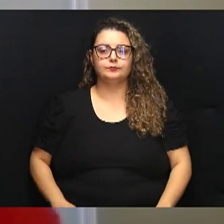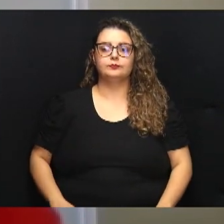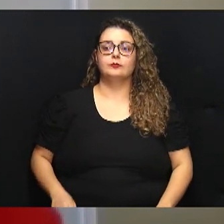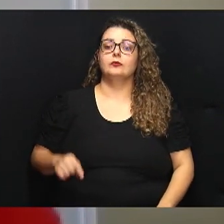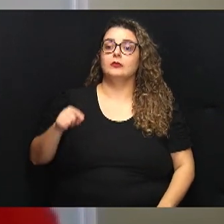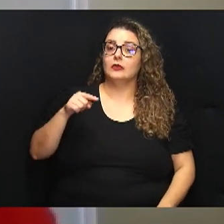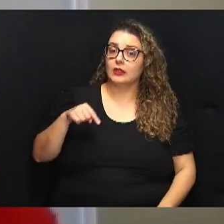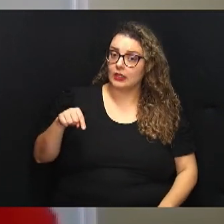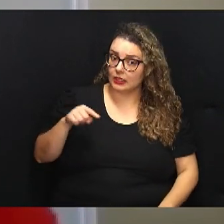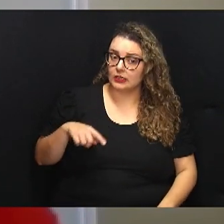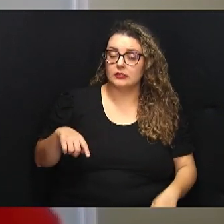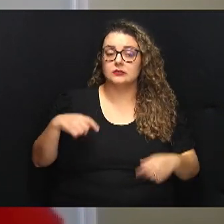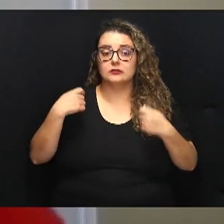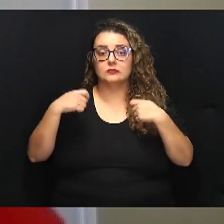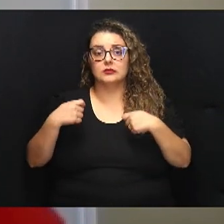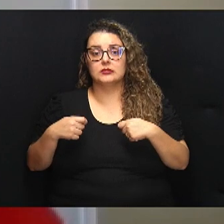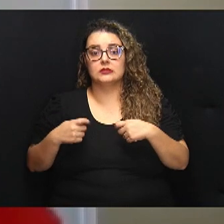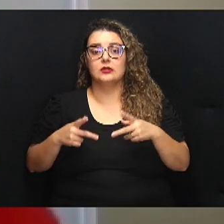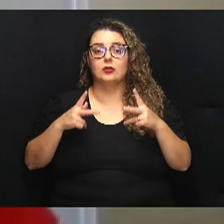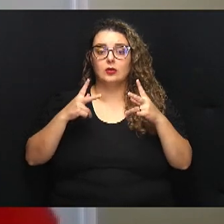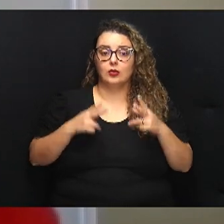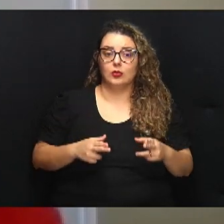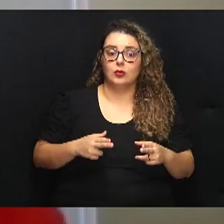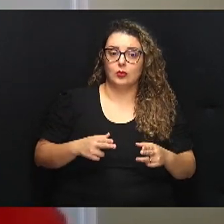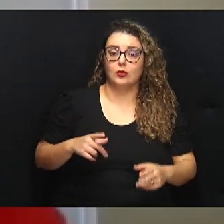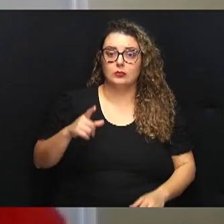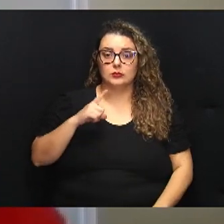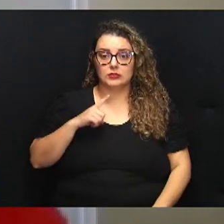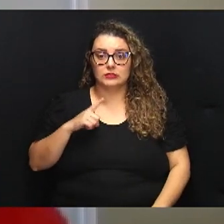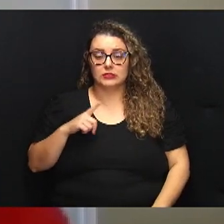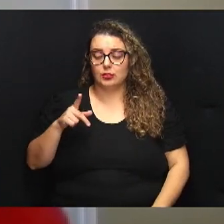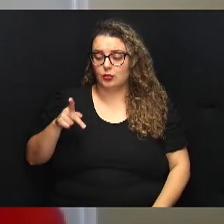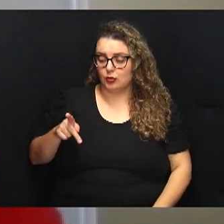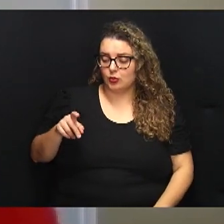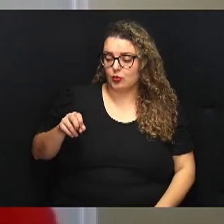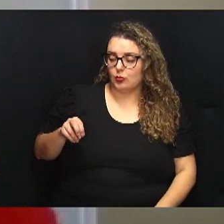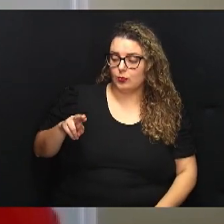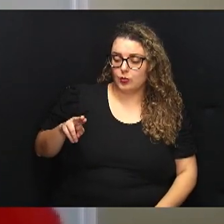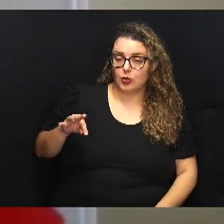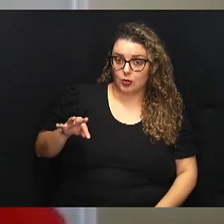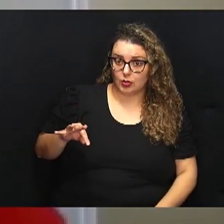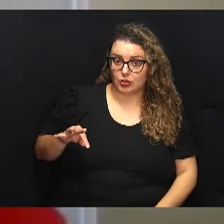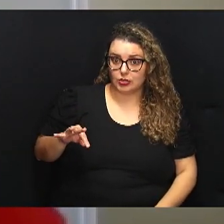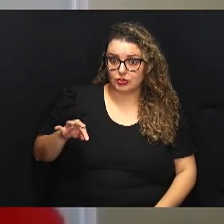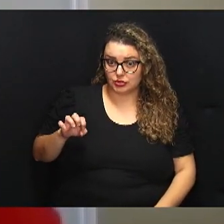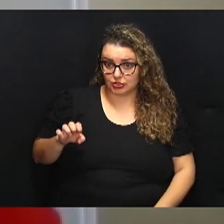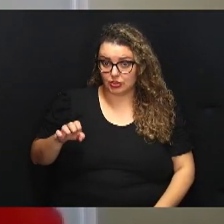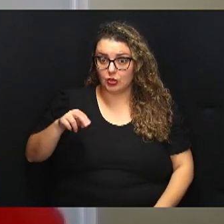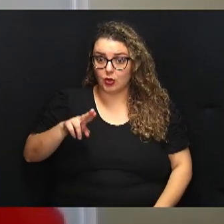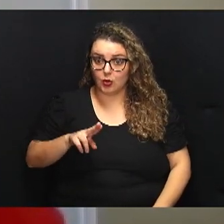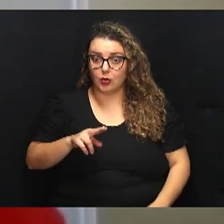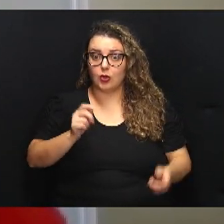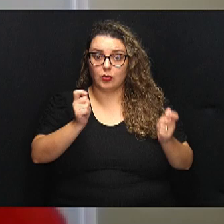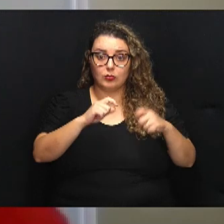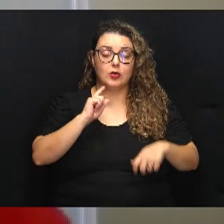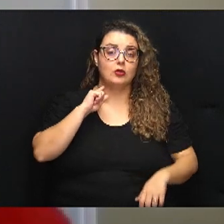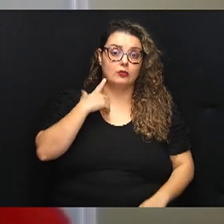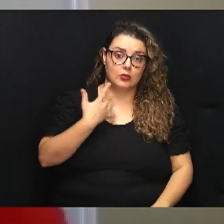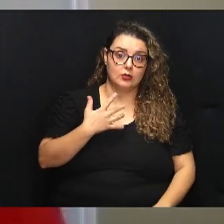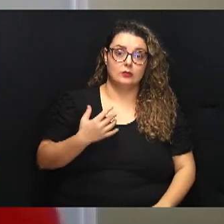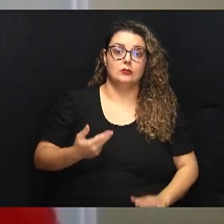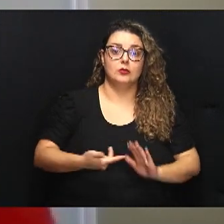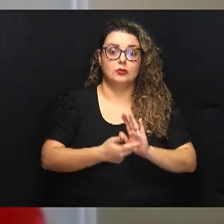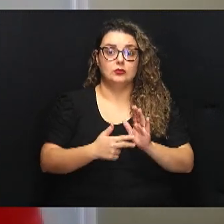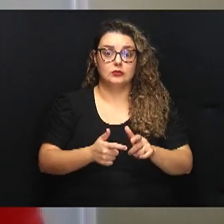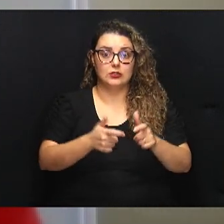ser necessários à medida em que eles têm um porte ou um potencial poluidor significativo.